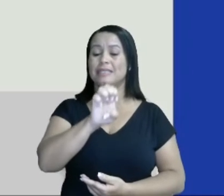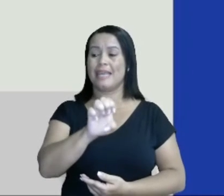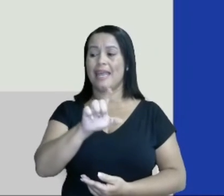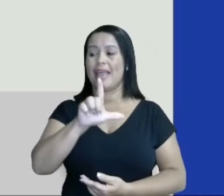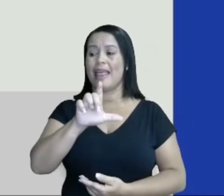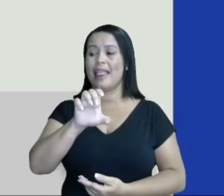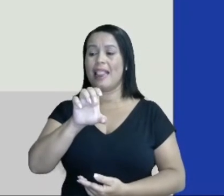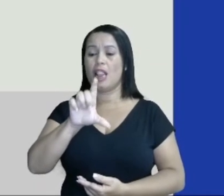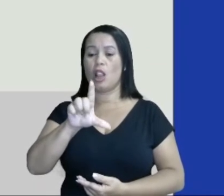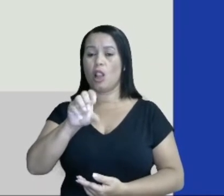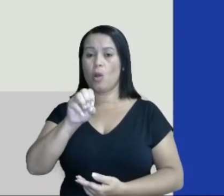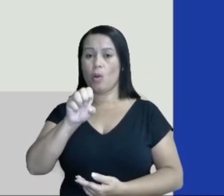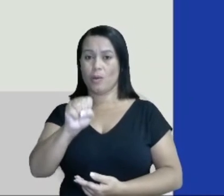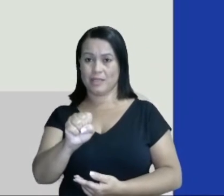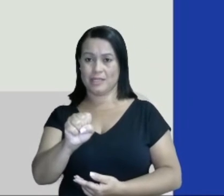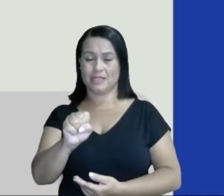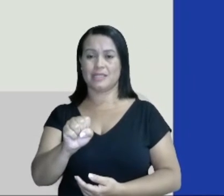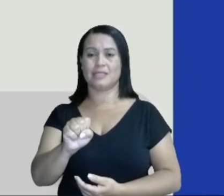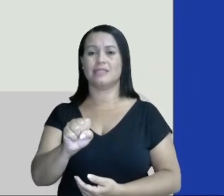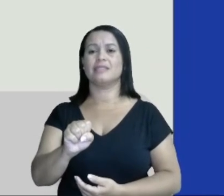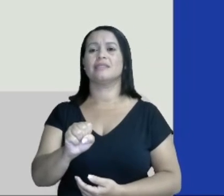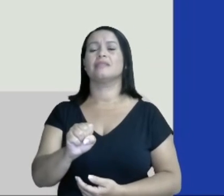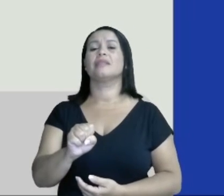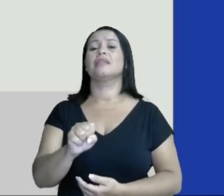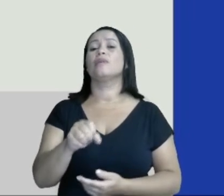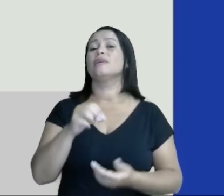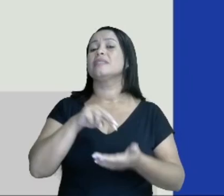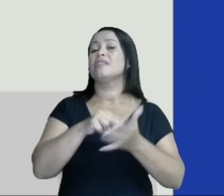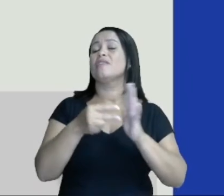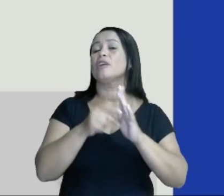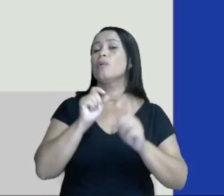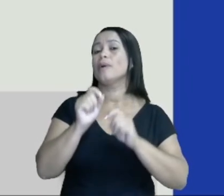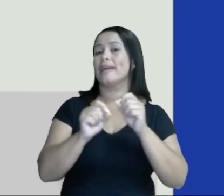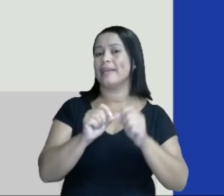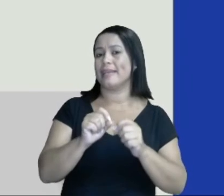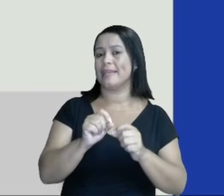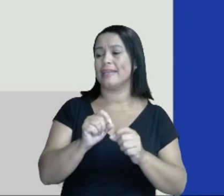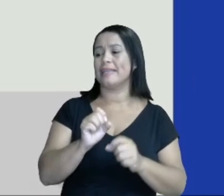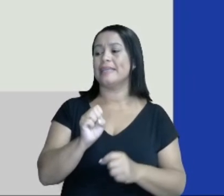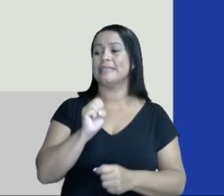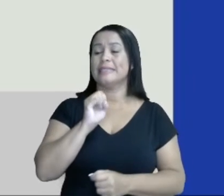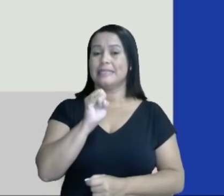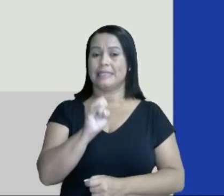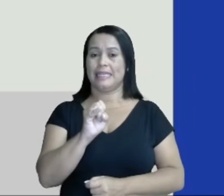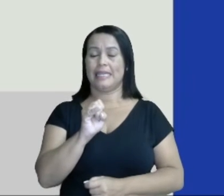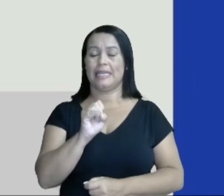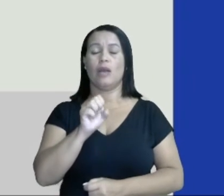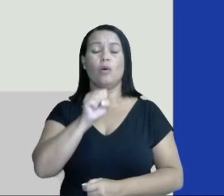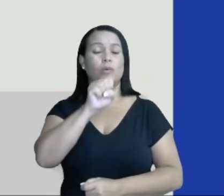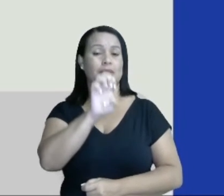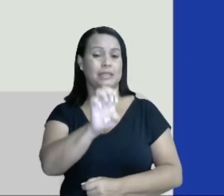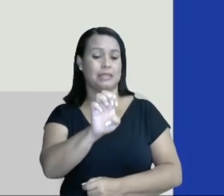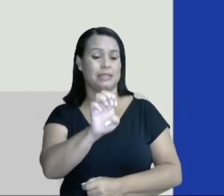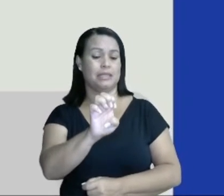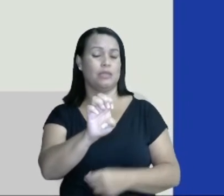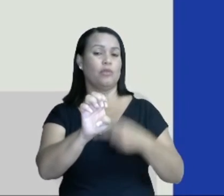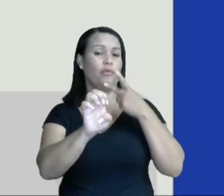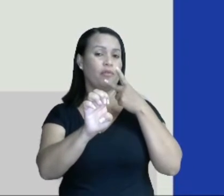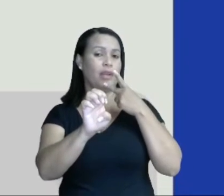dejes porque no están en casa. Se eu estou me referindo